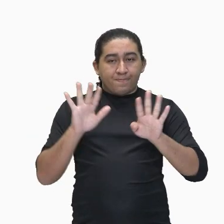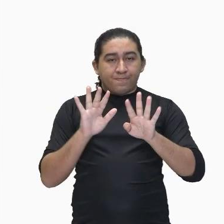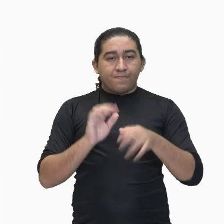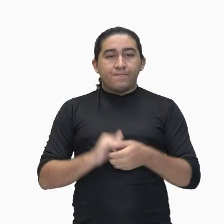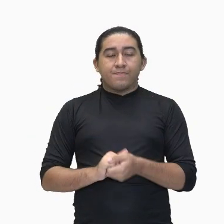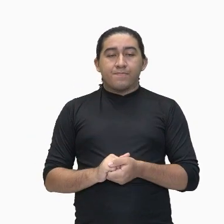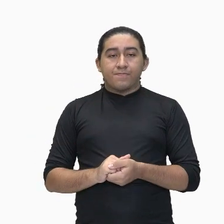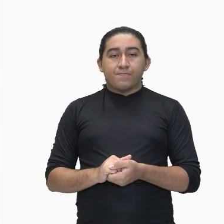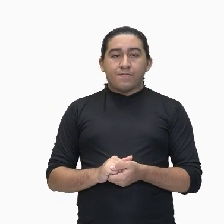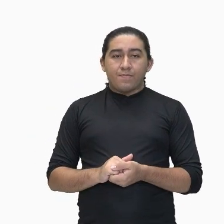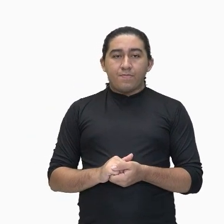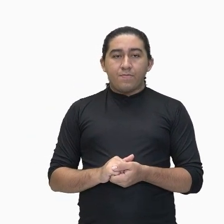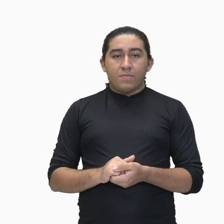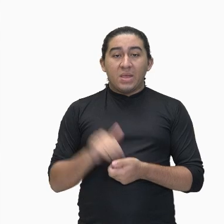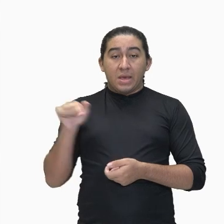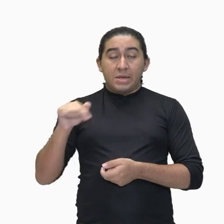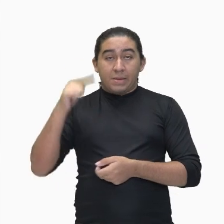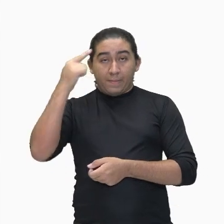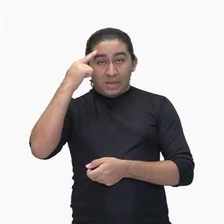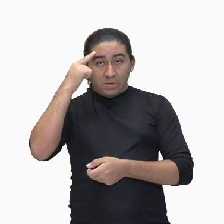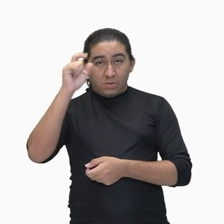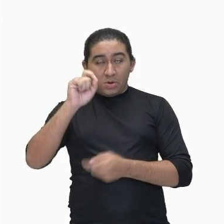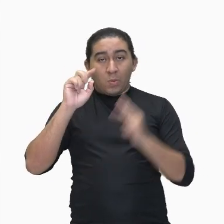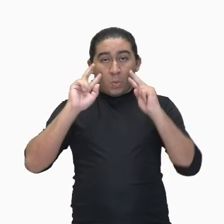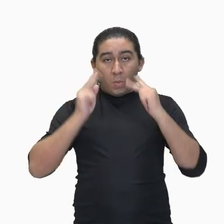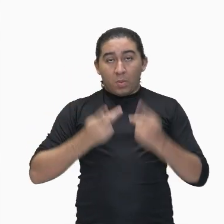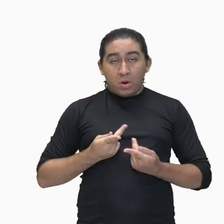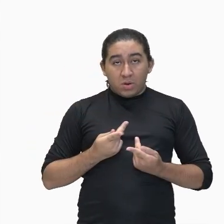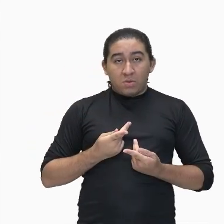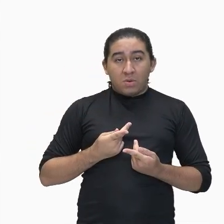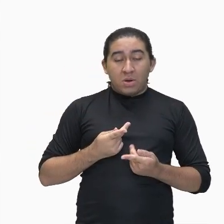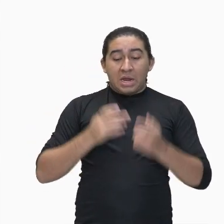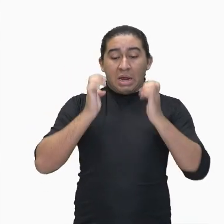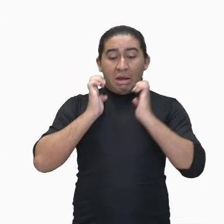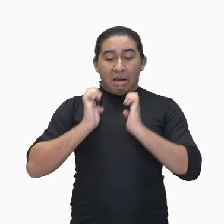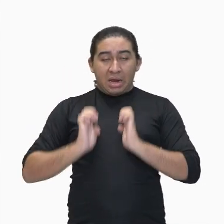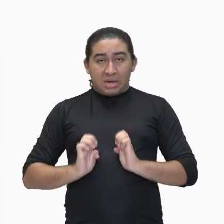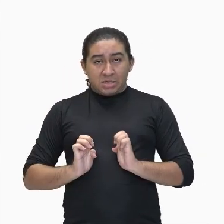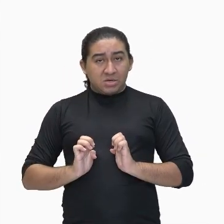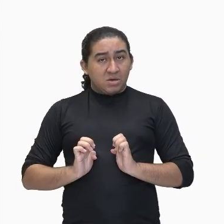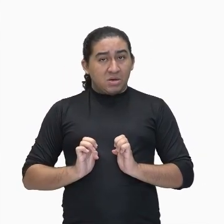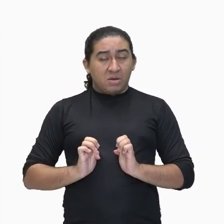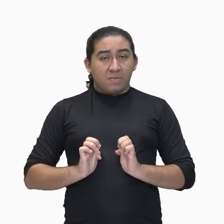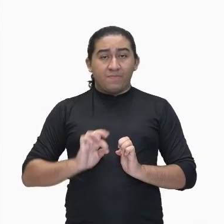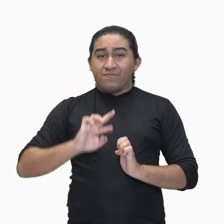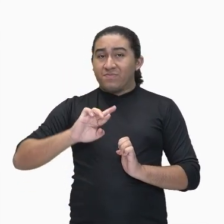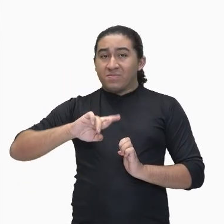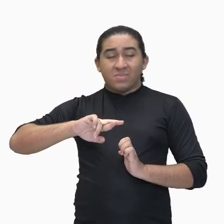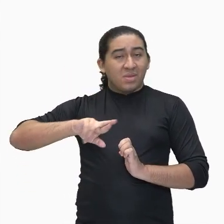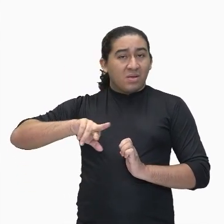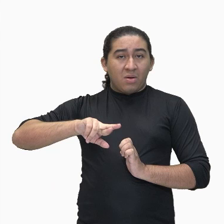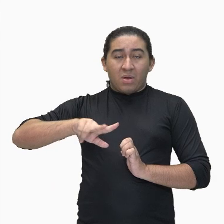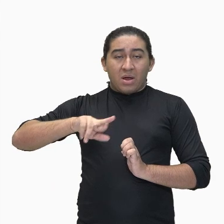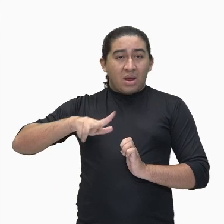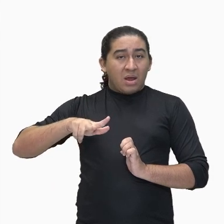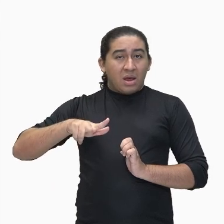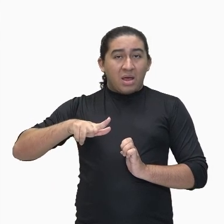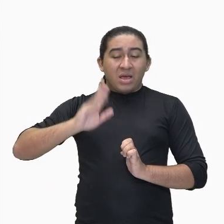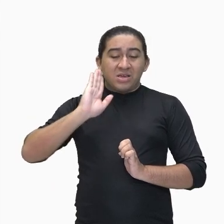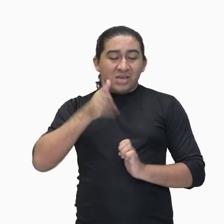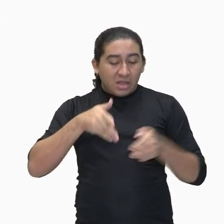visão dele, o homem não nasce ético. Não é uma coisa inata. Ele se torna